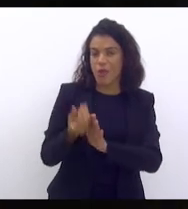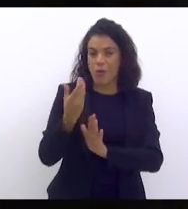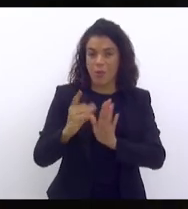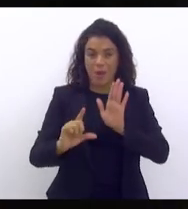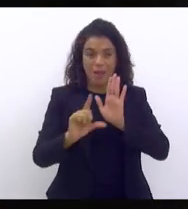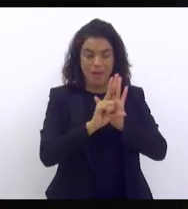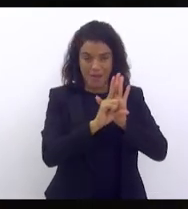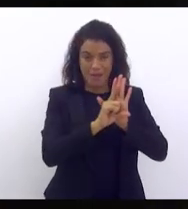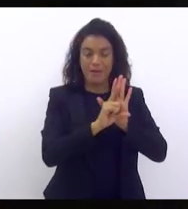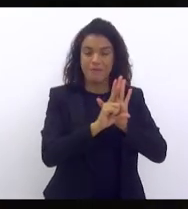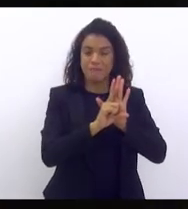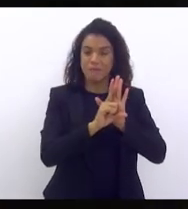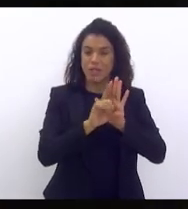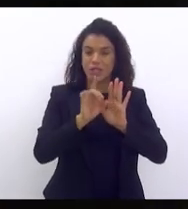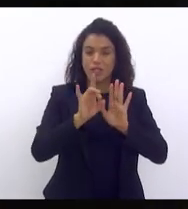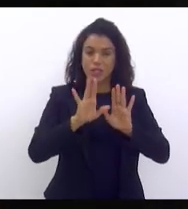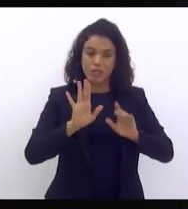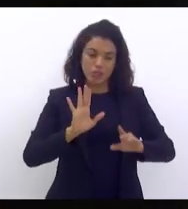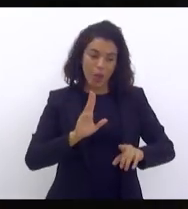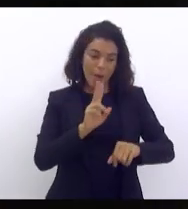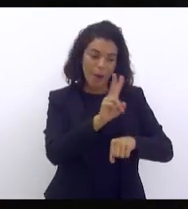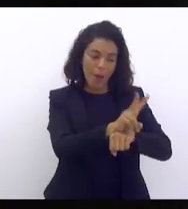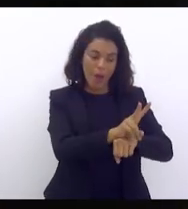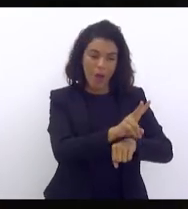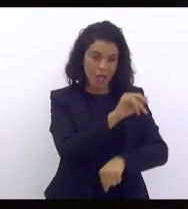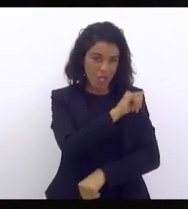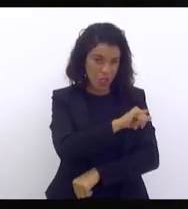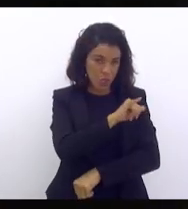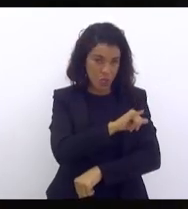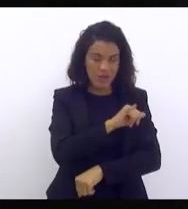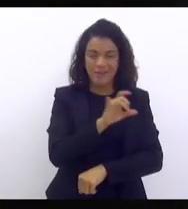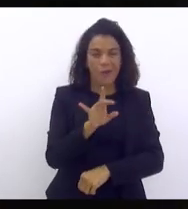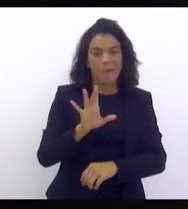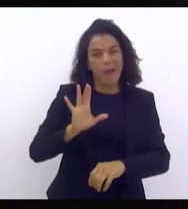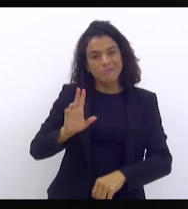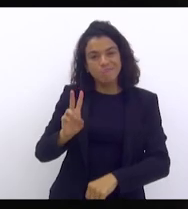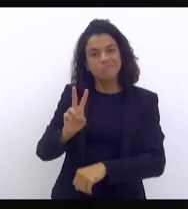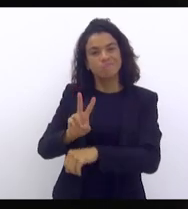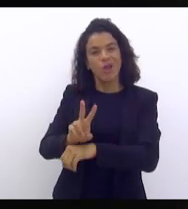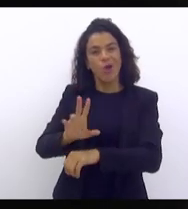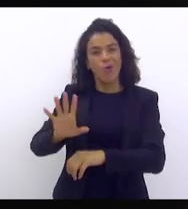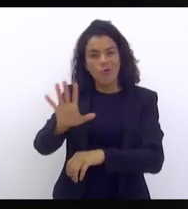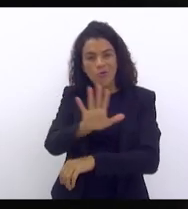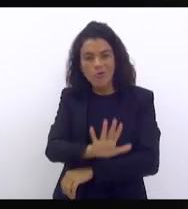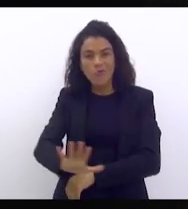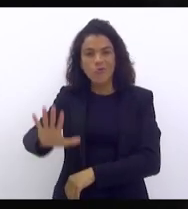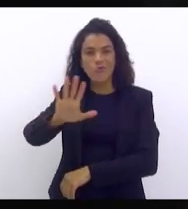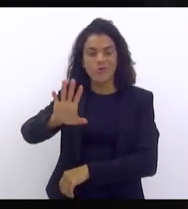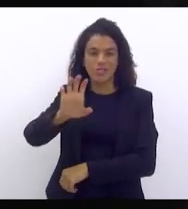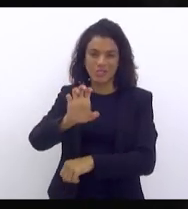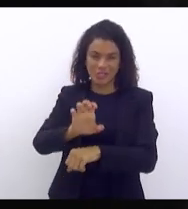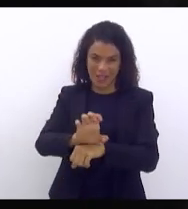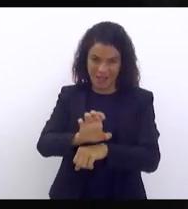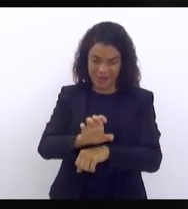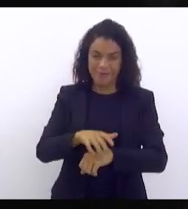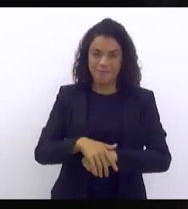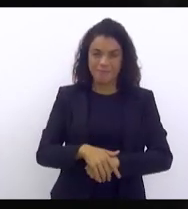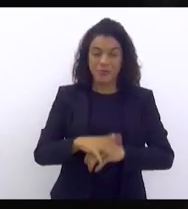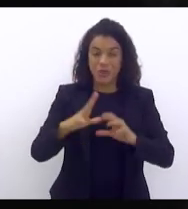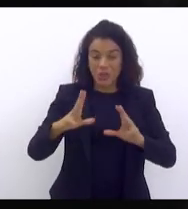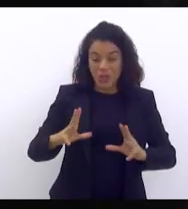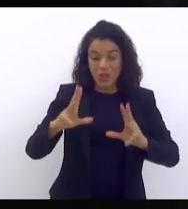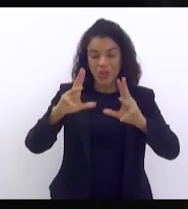que não abrange só o município do Rio de Janeiro, mas como Estado, né, e de uma forma ou outra, todo mundo está sendo